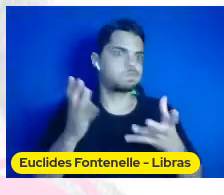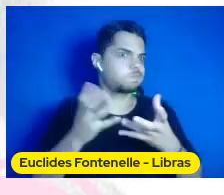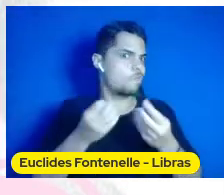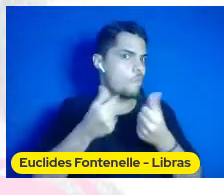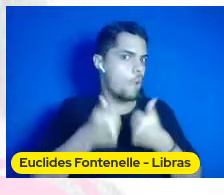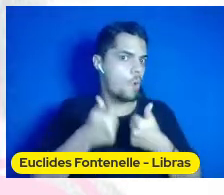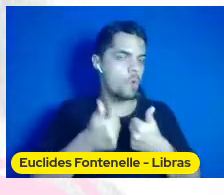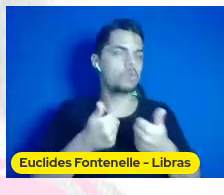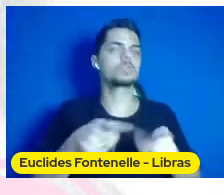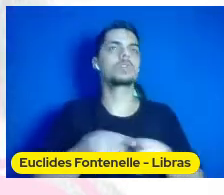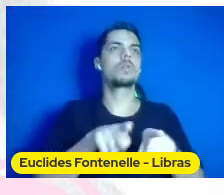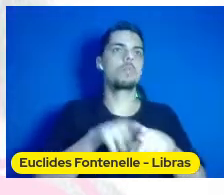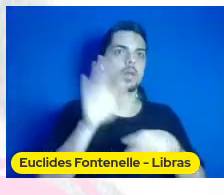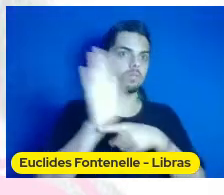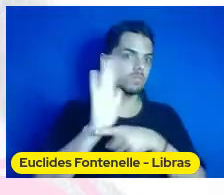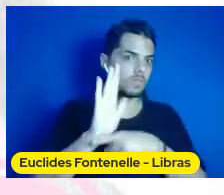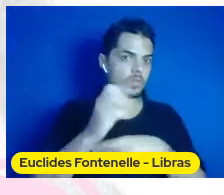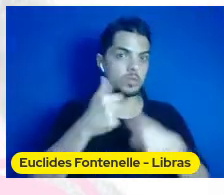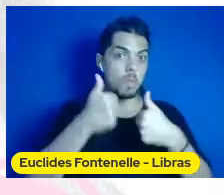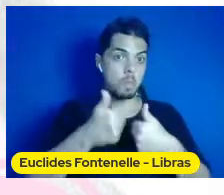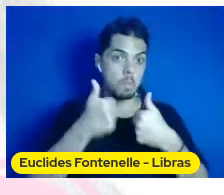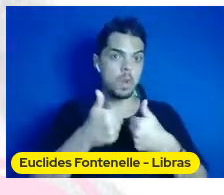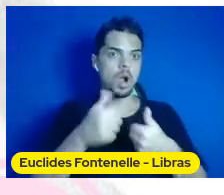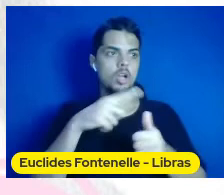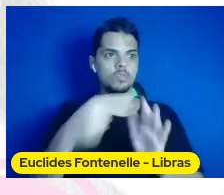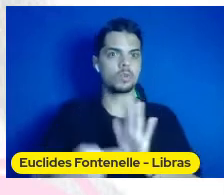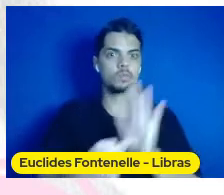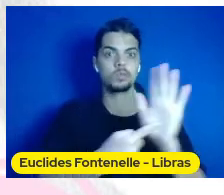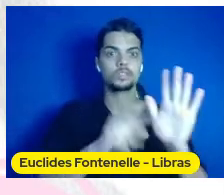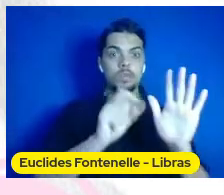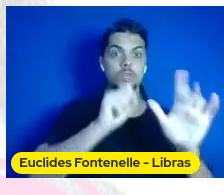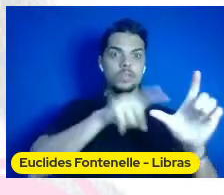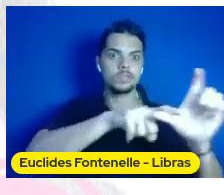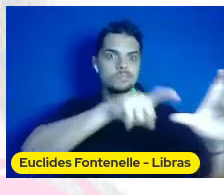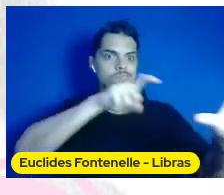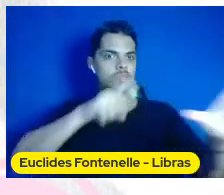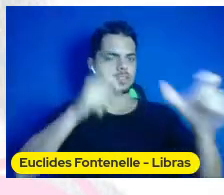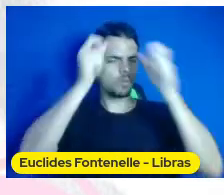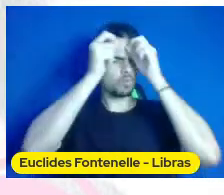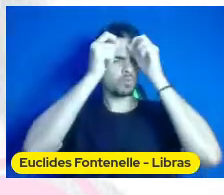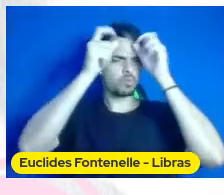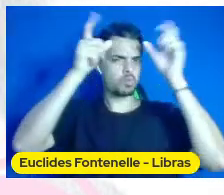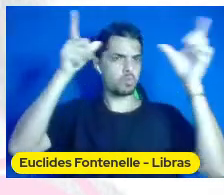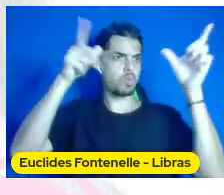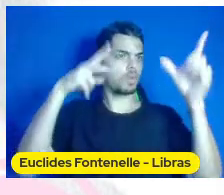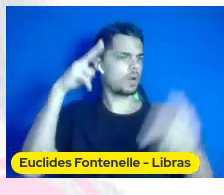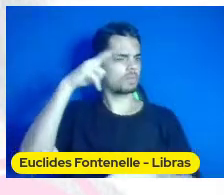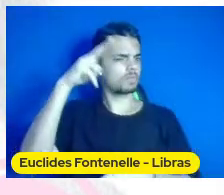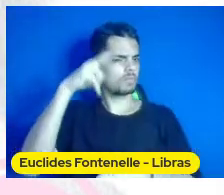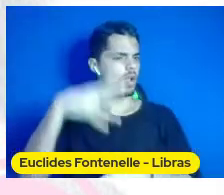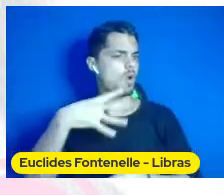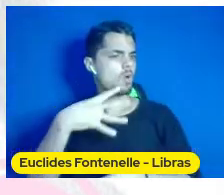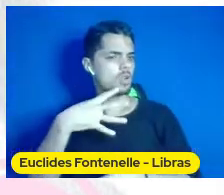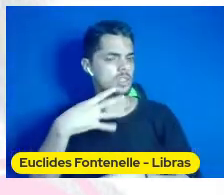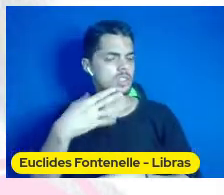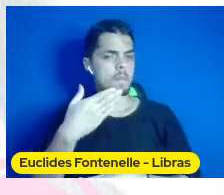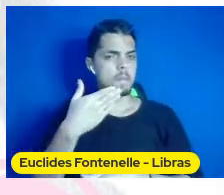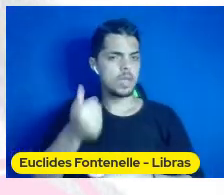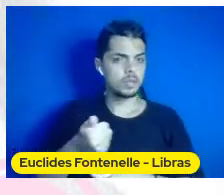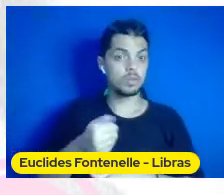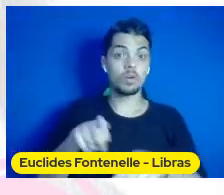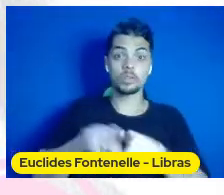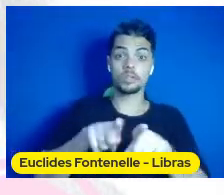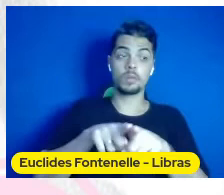e que permite ampliar a abordagem da independência do Brasil, que normalmente é focada no Sudeste, diminuindo ou